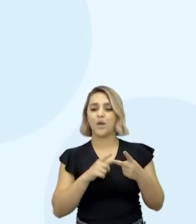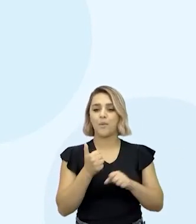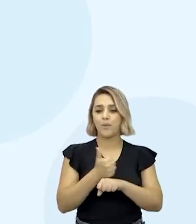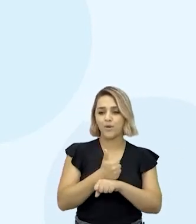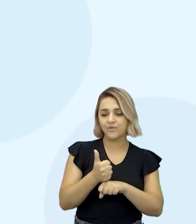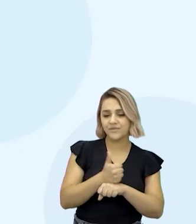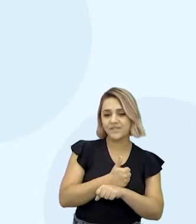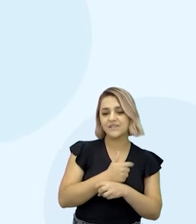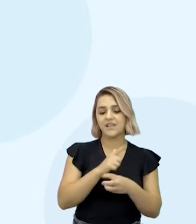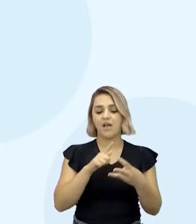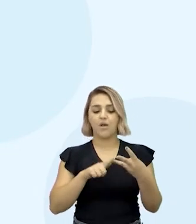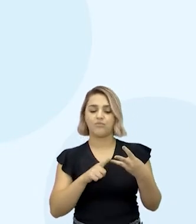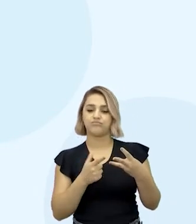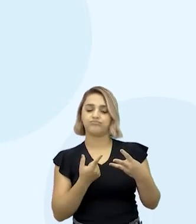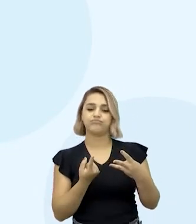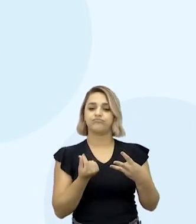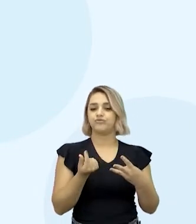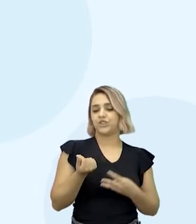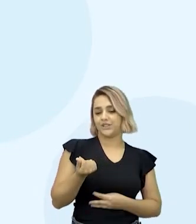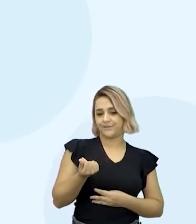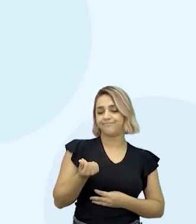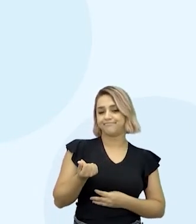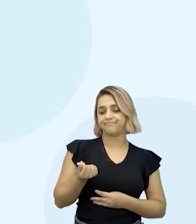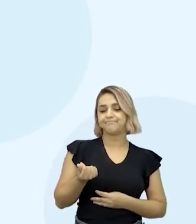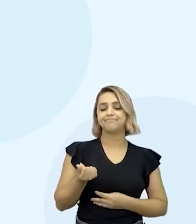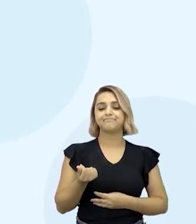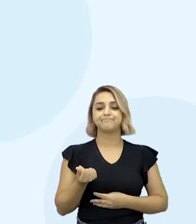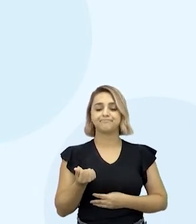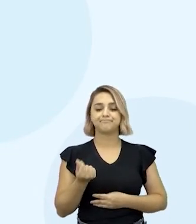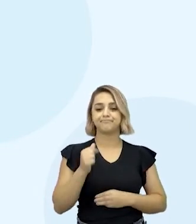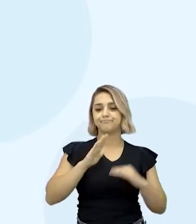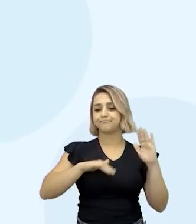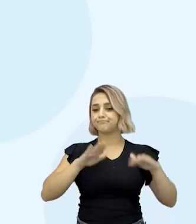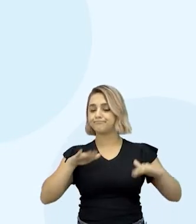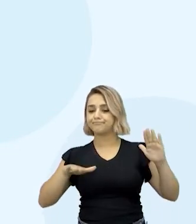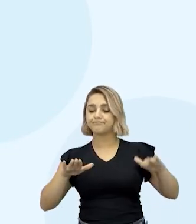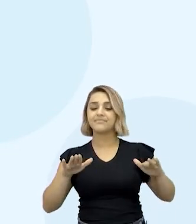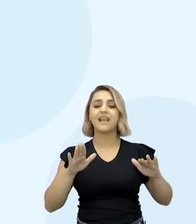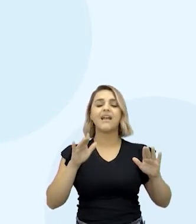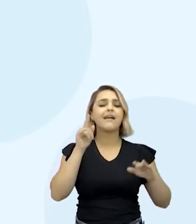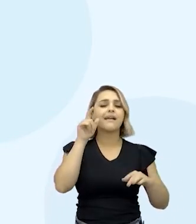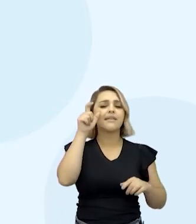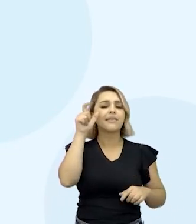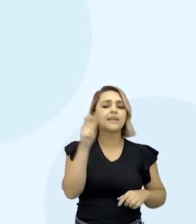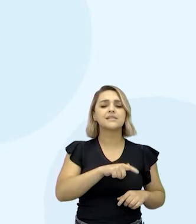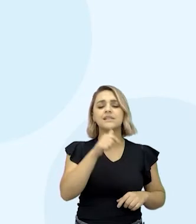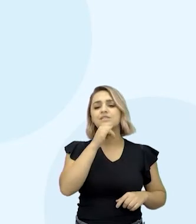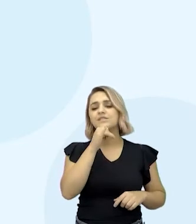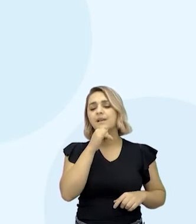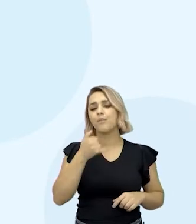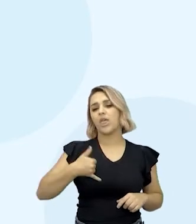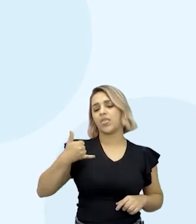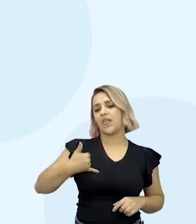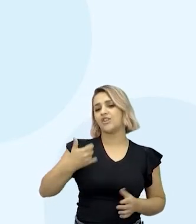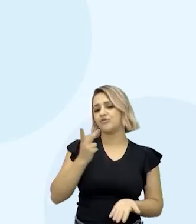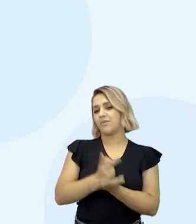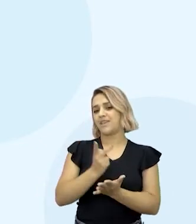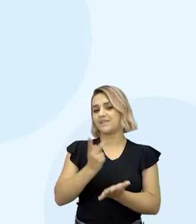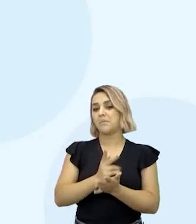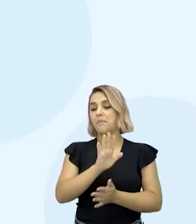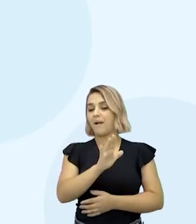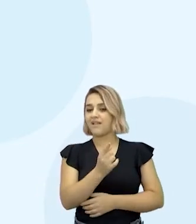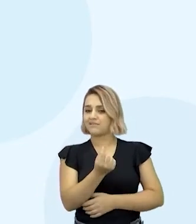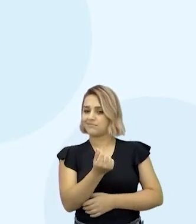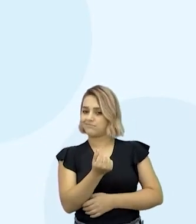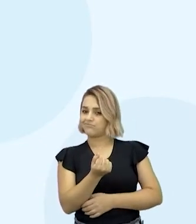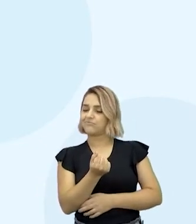interesses. Observe como é interessante que uma pessoa da mesma idade, mas com uma classe econômica diferente,